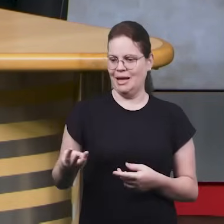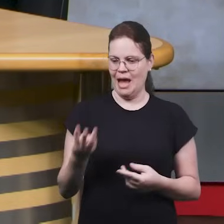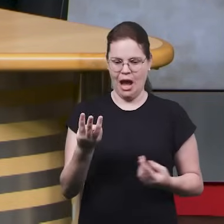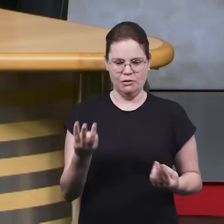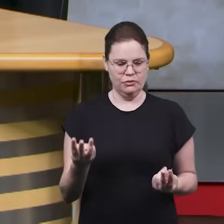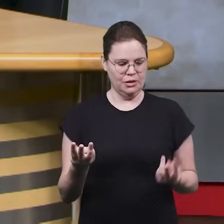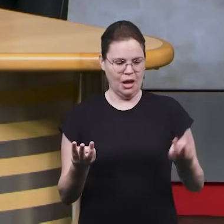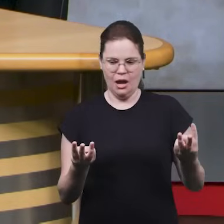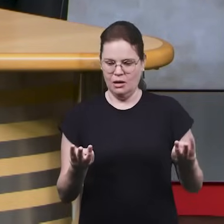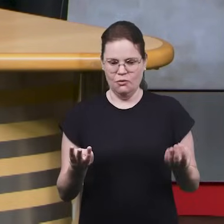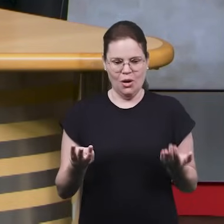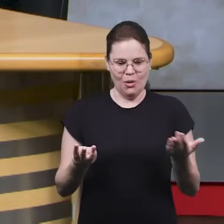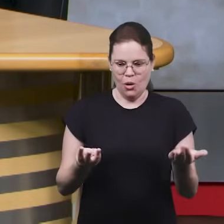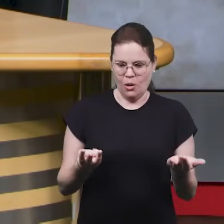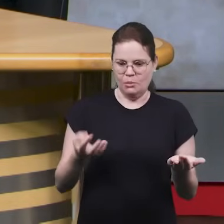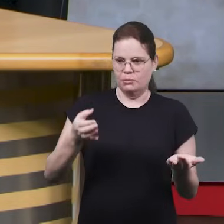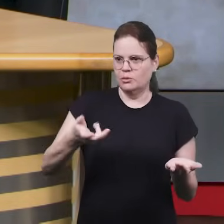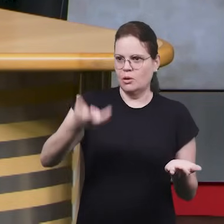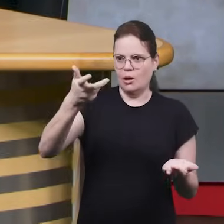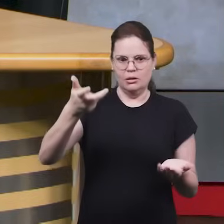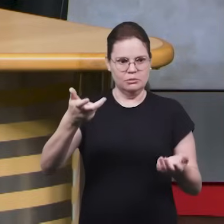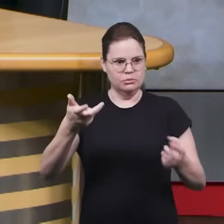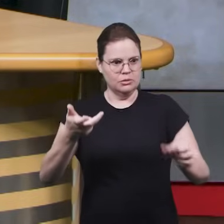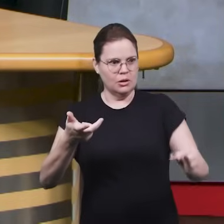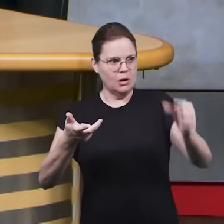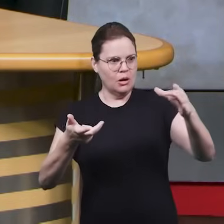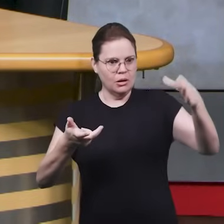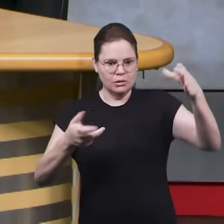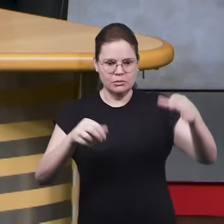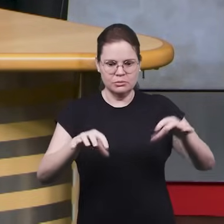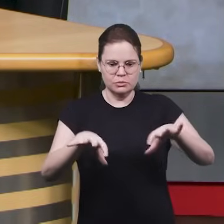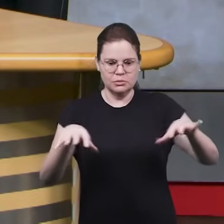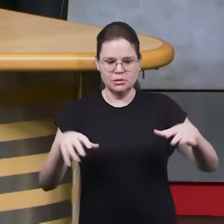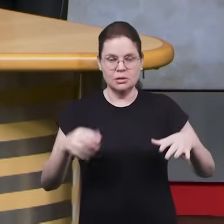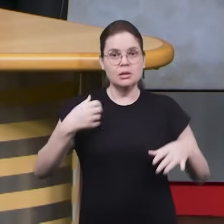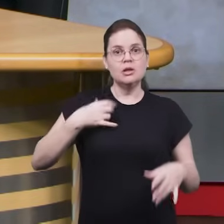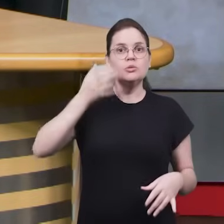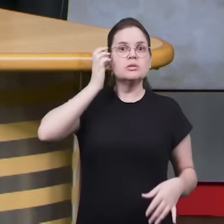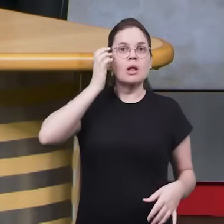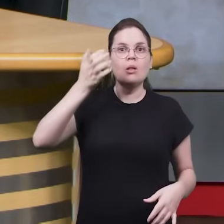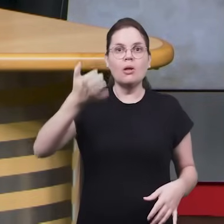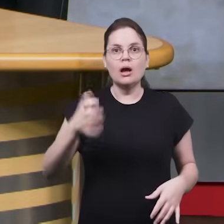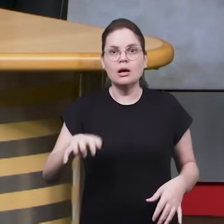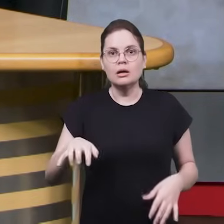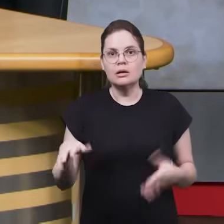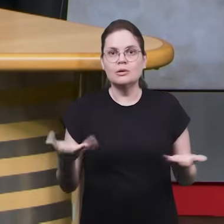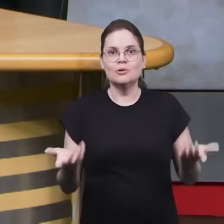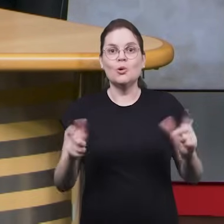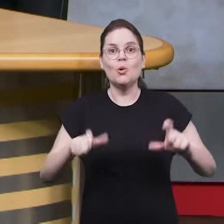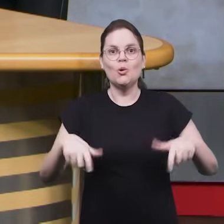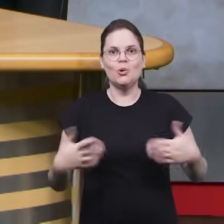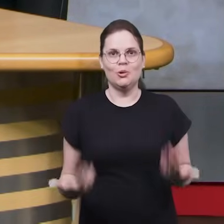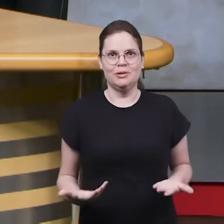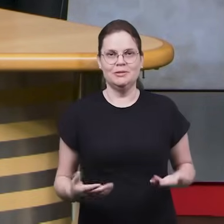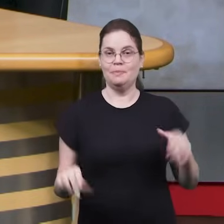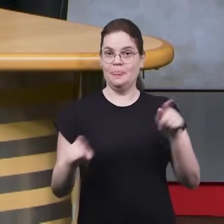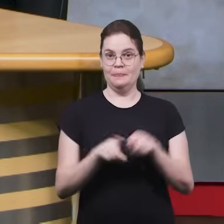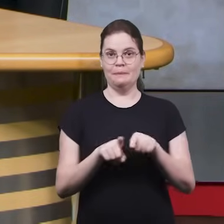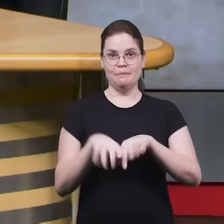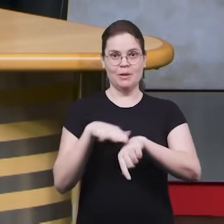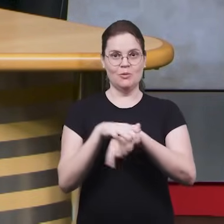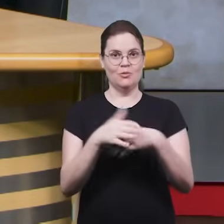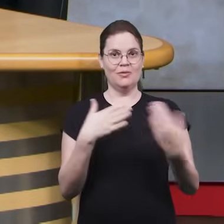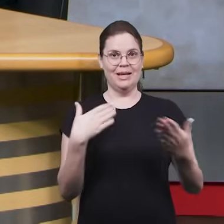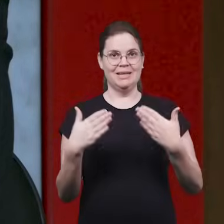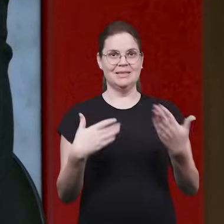tal, o copo e tal, mais adequado para usar isso aqui. Sim, e o celular fica onde? Né? E mais, num bate-papo, uma